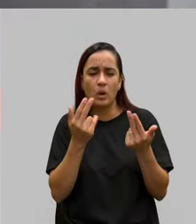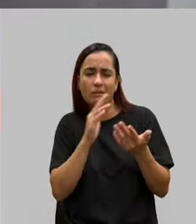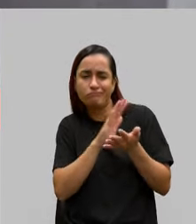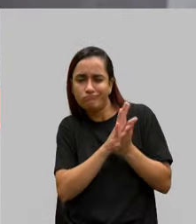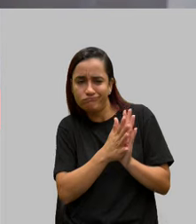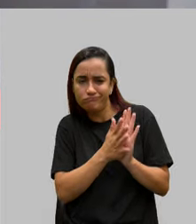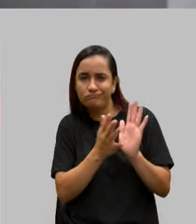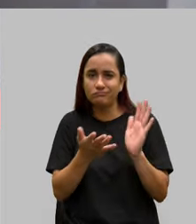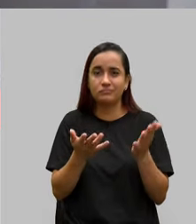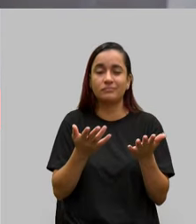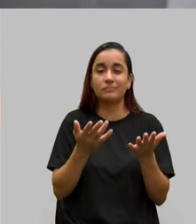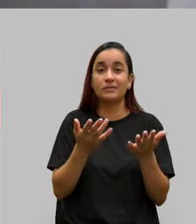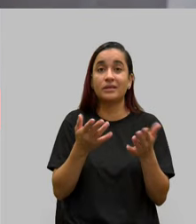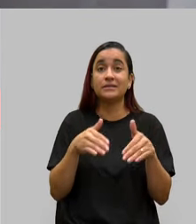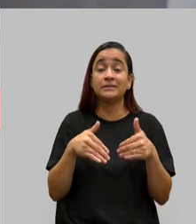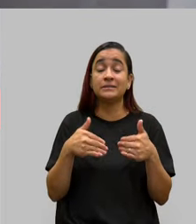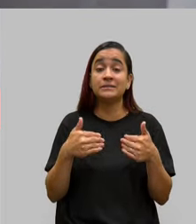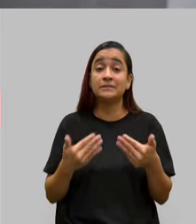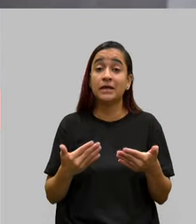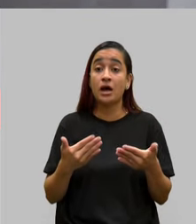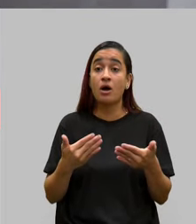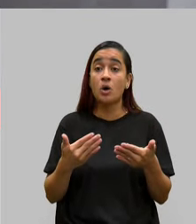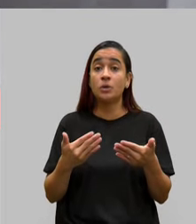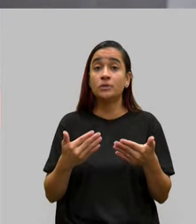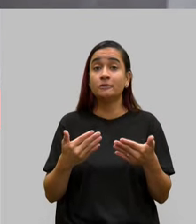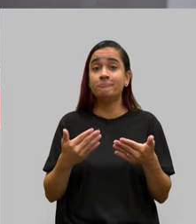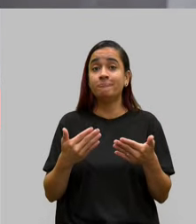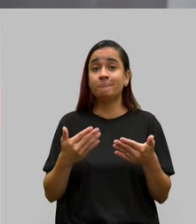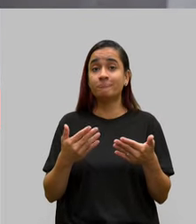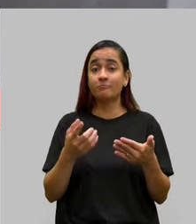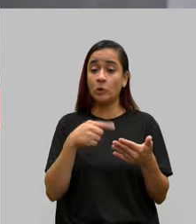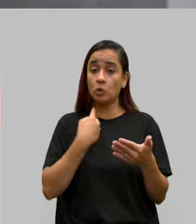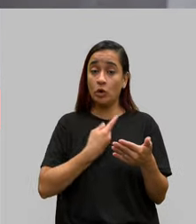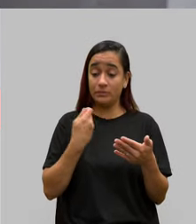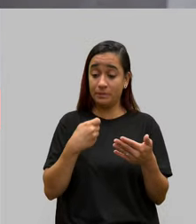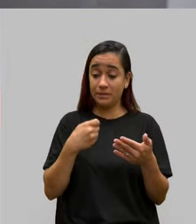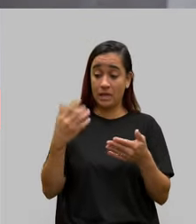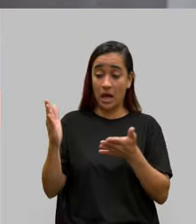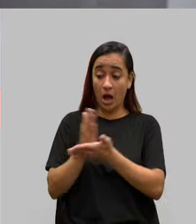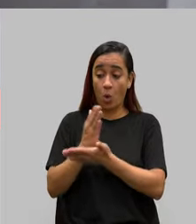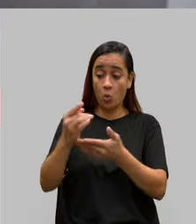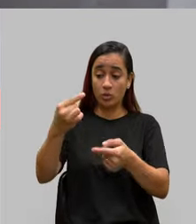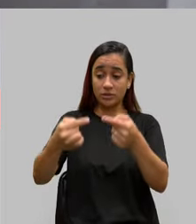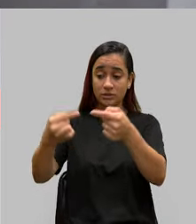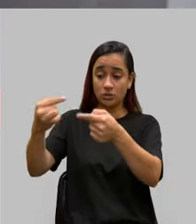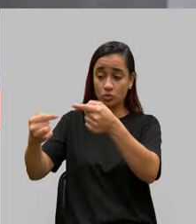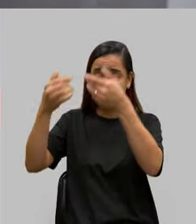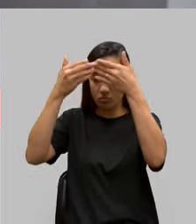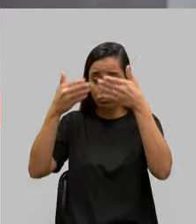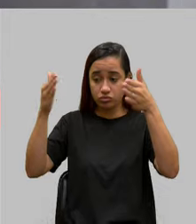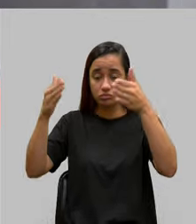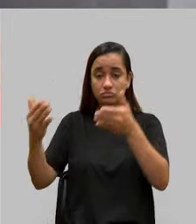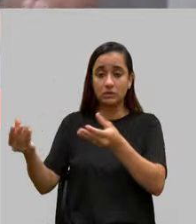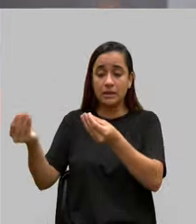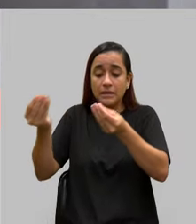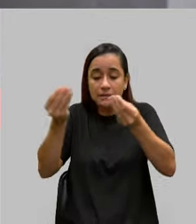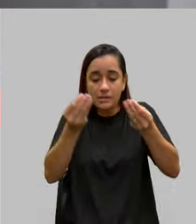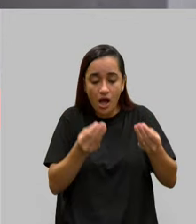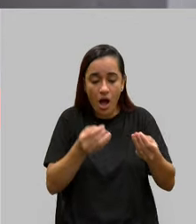Eh e tragamos algumas discussões para o ambiente